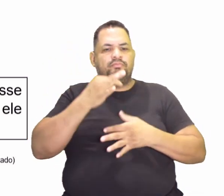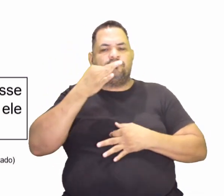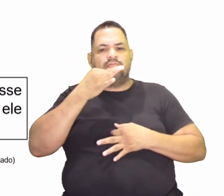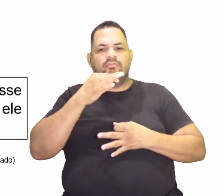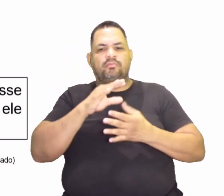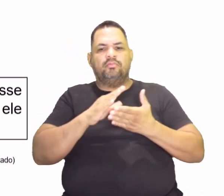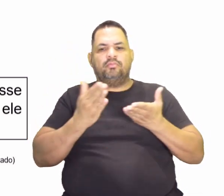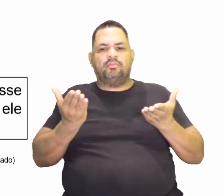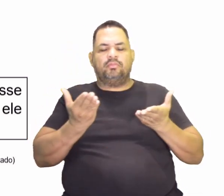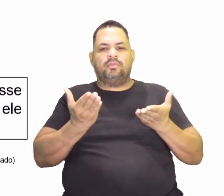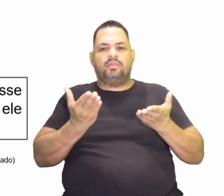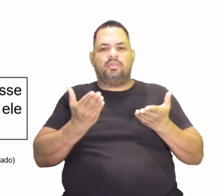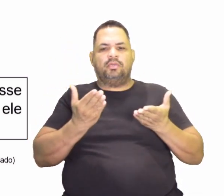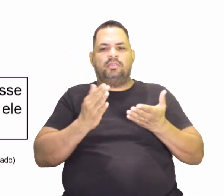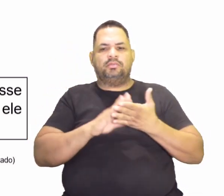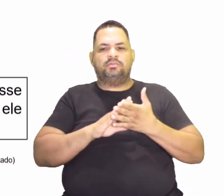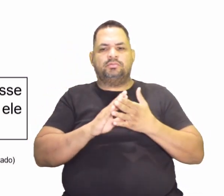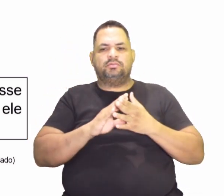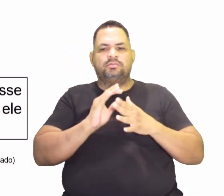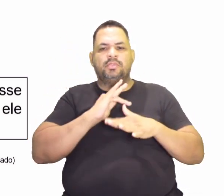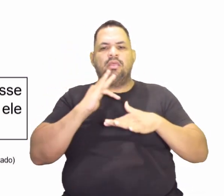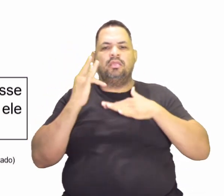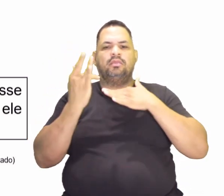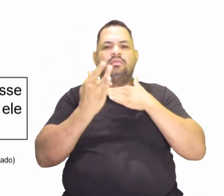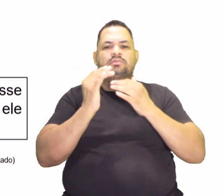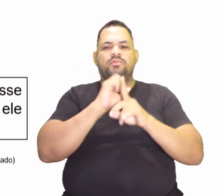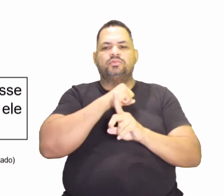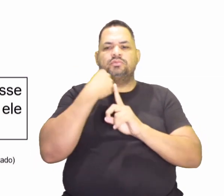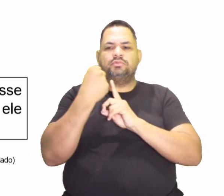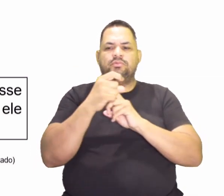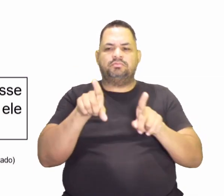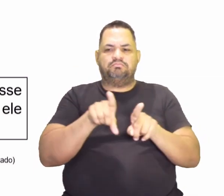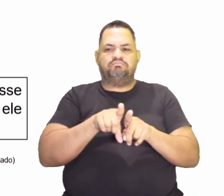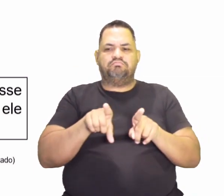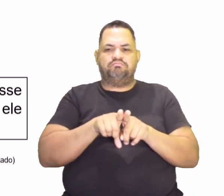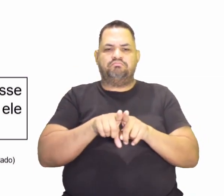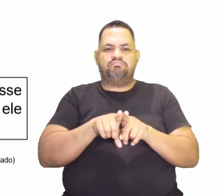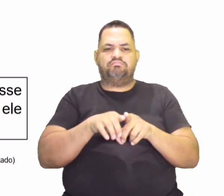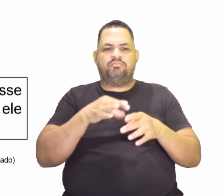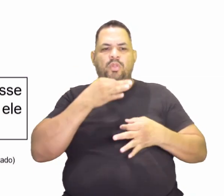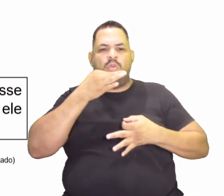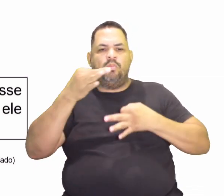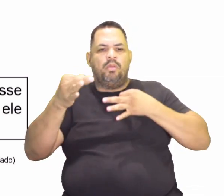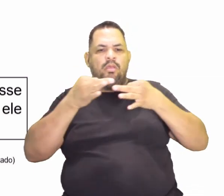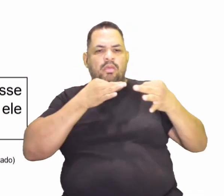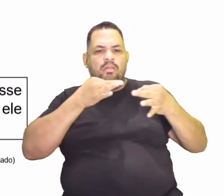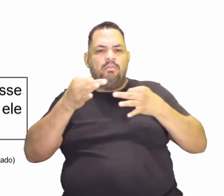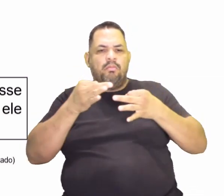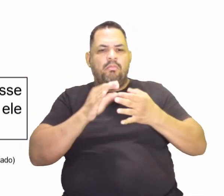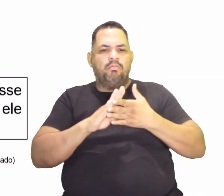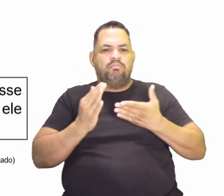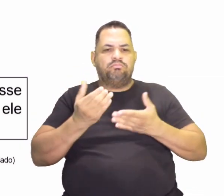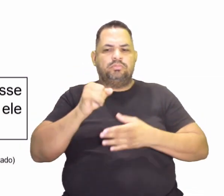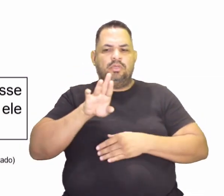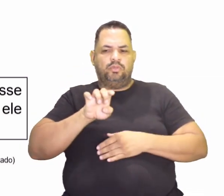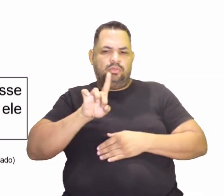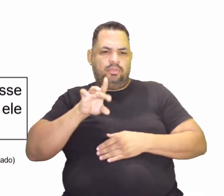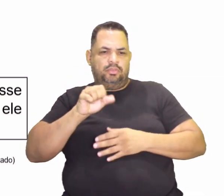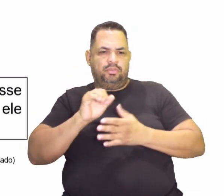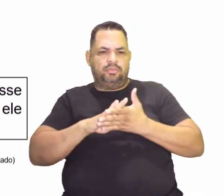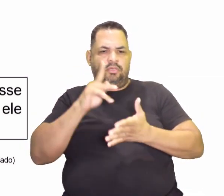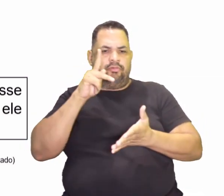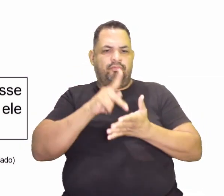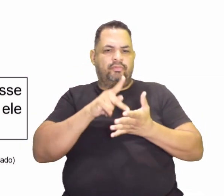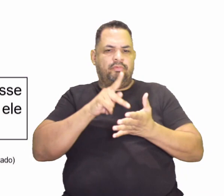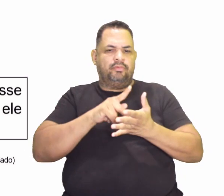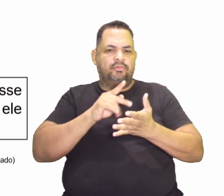E atualmente das redes sociais, será que eu tenho que duvidar, sim? Dos argumentos de autoridade, das